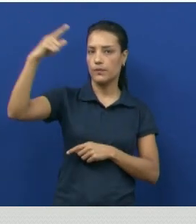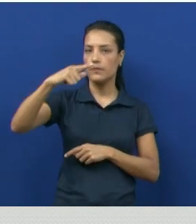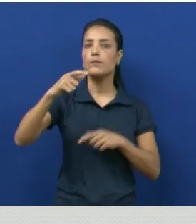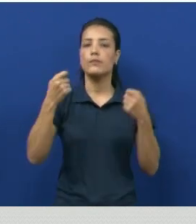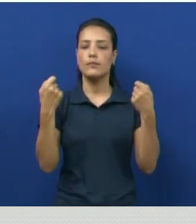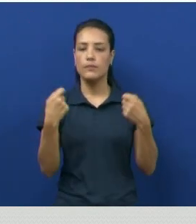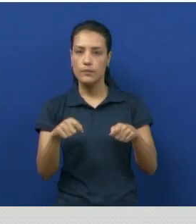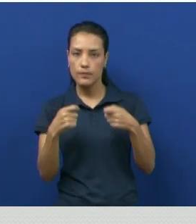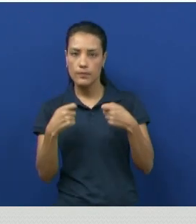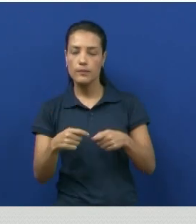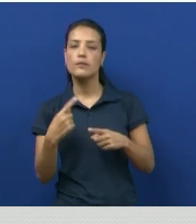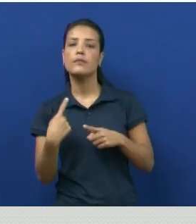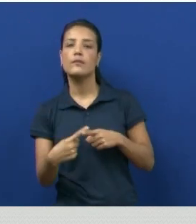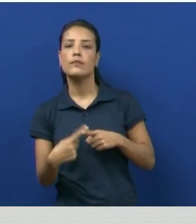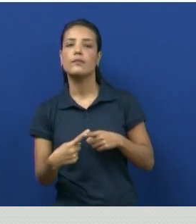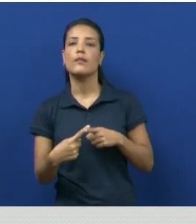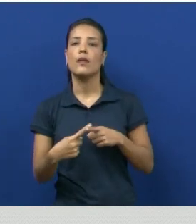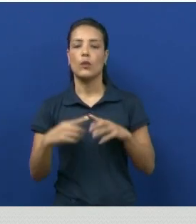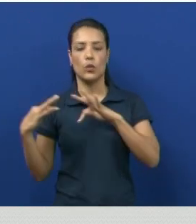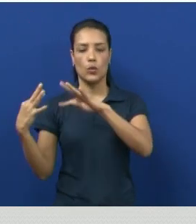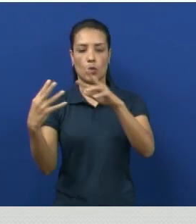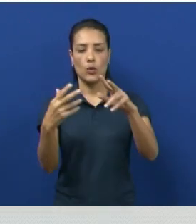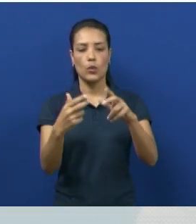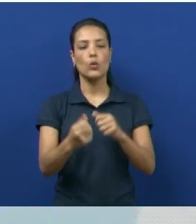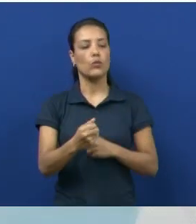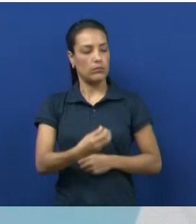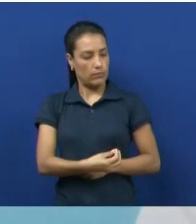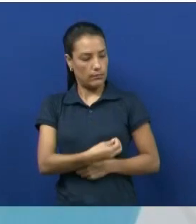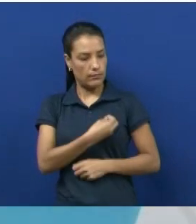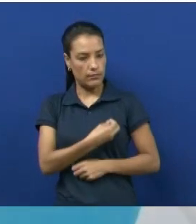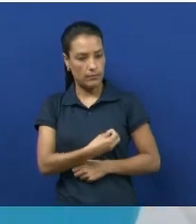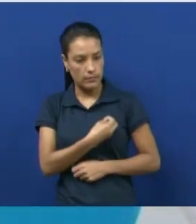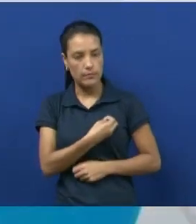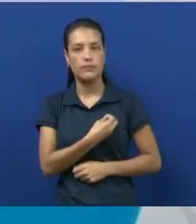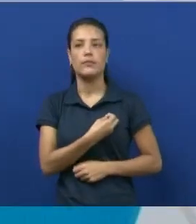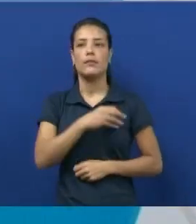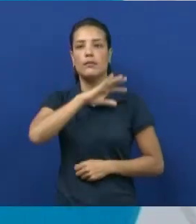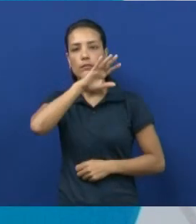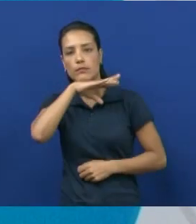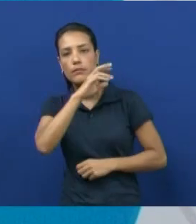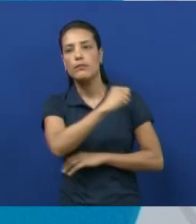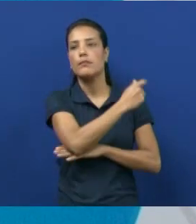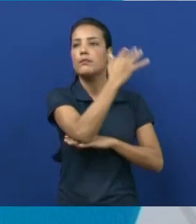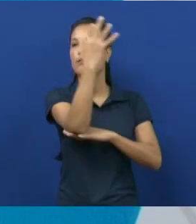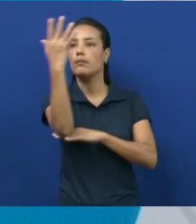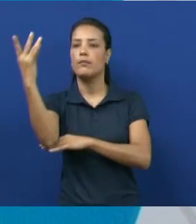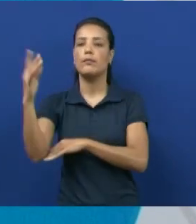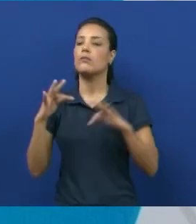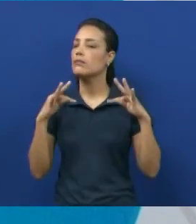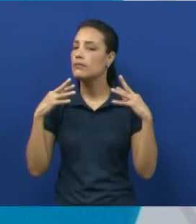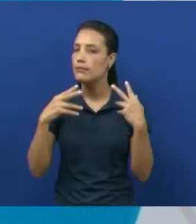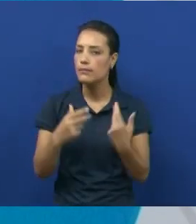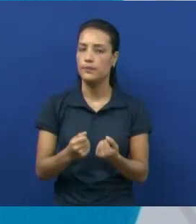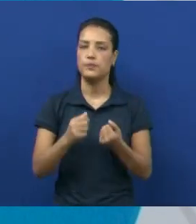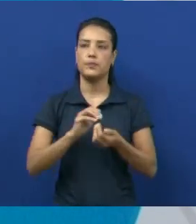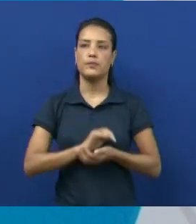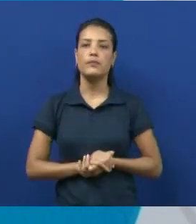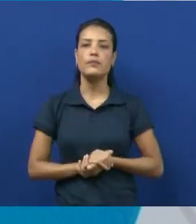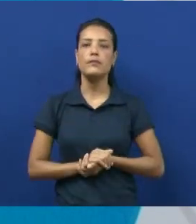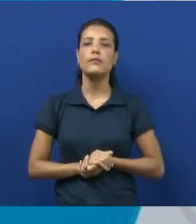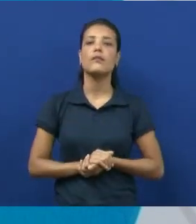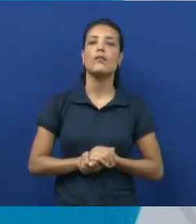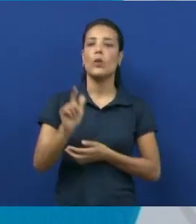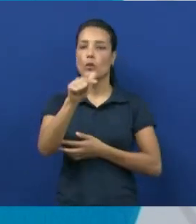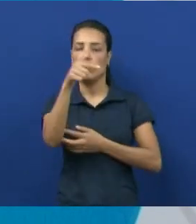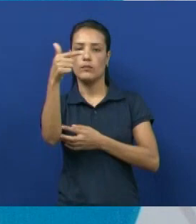extremamente necessário para todos os seres vivos, não somente para os seres humanos. Continuando, além do Sol,